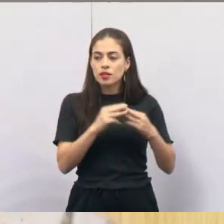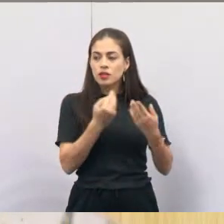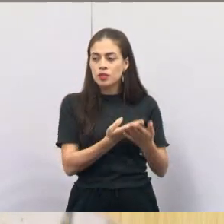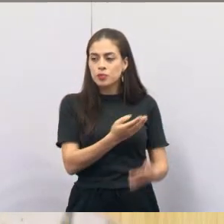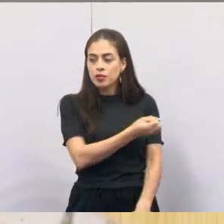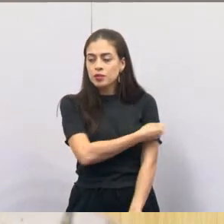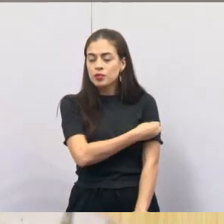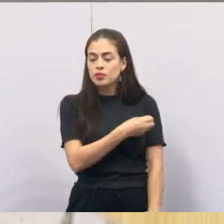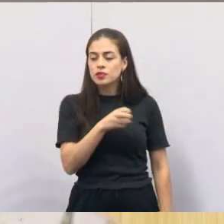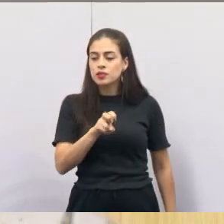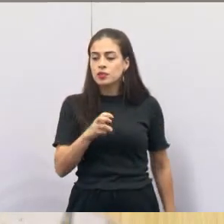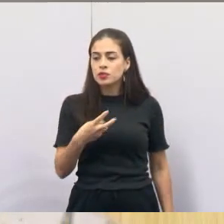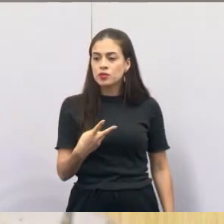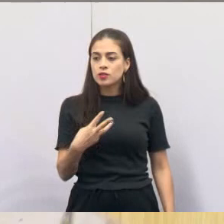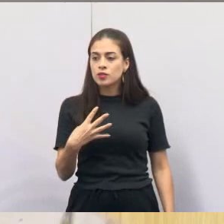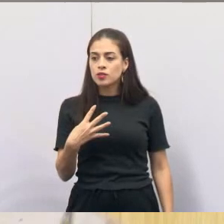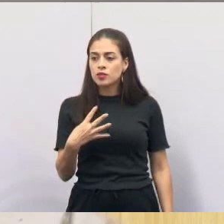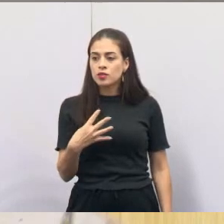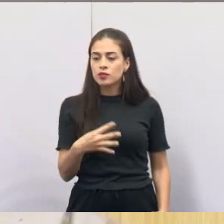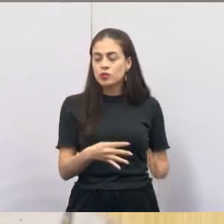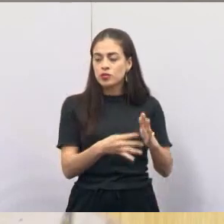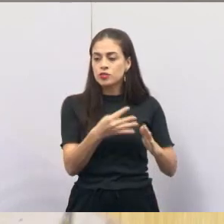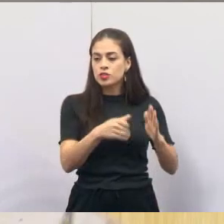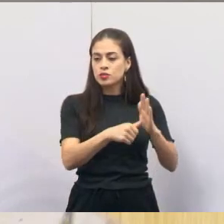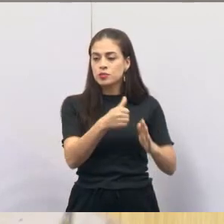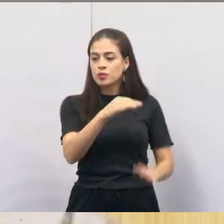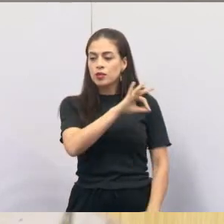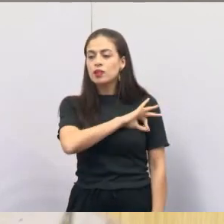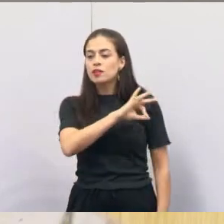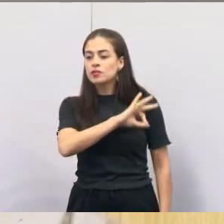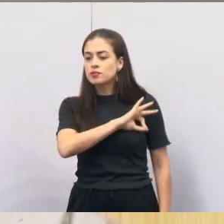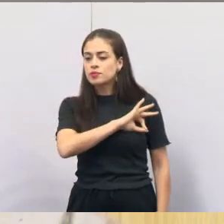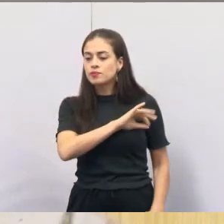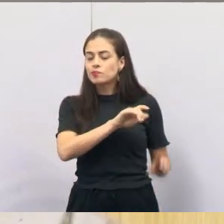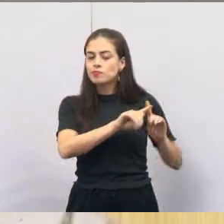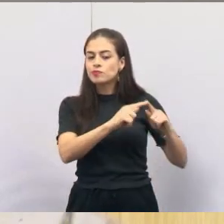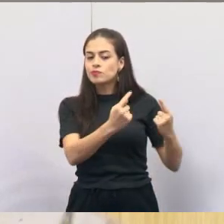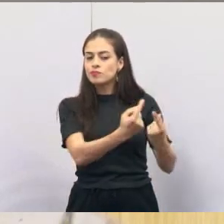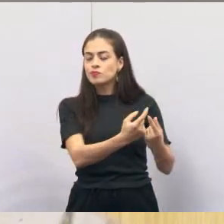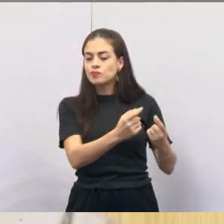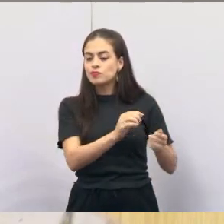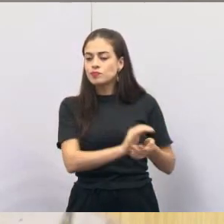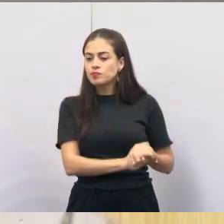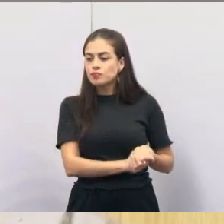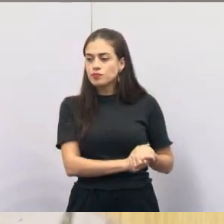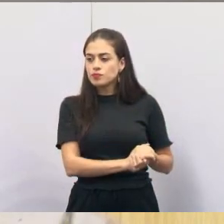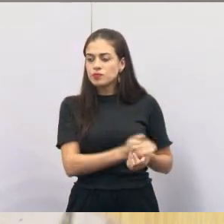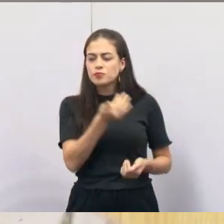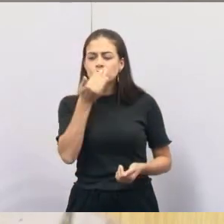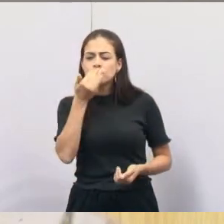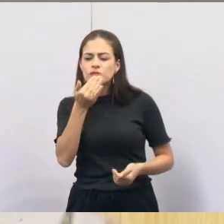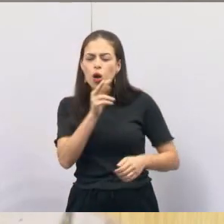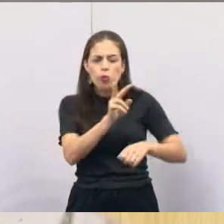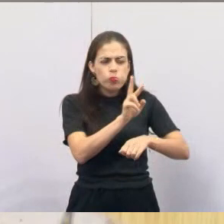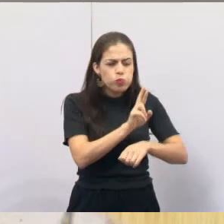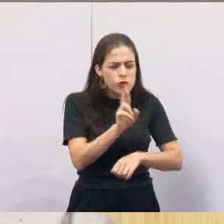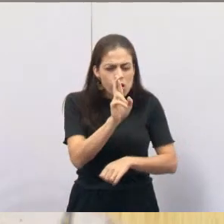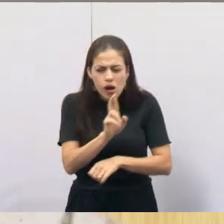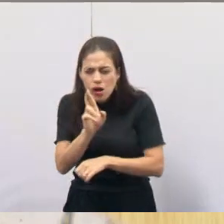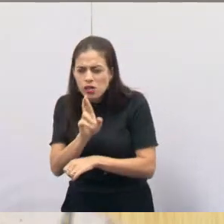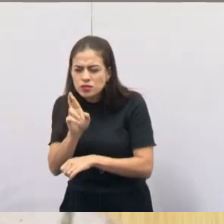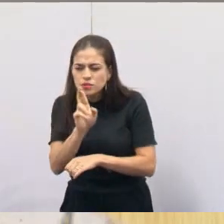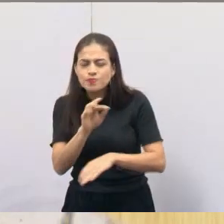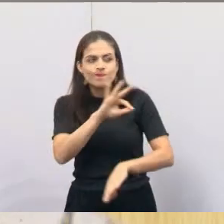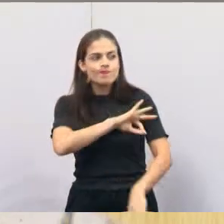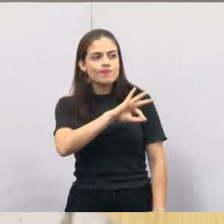ao 41º Batalhão de Polícia Militar do Interior, solicitando intensificação de rondas policiais